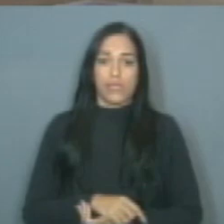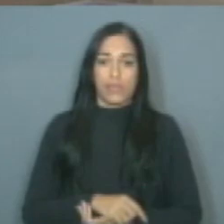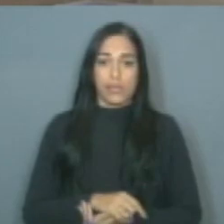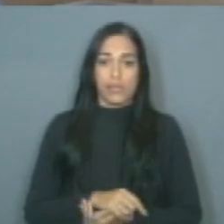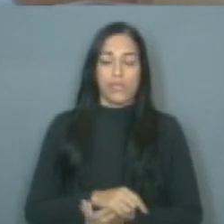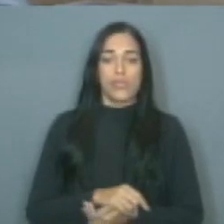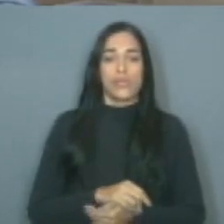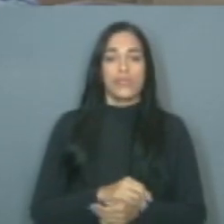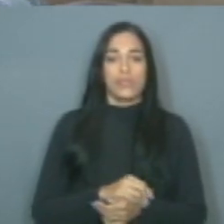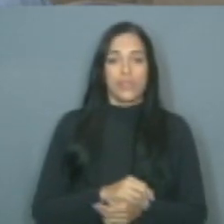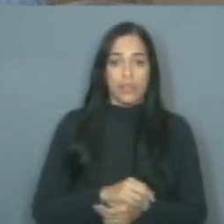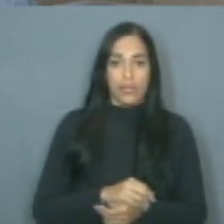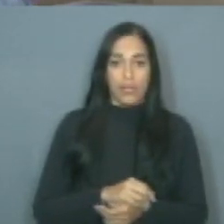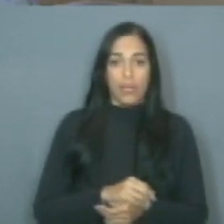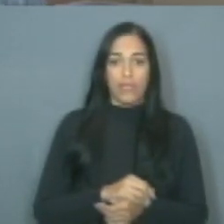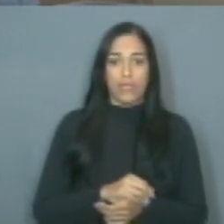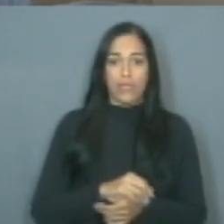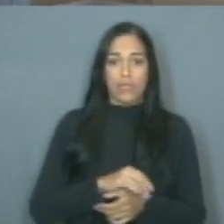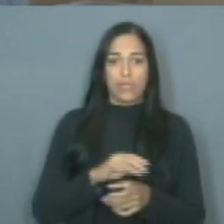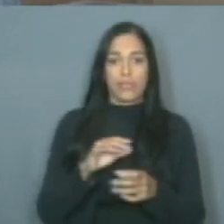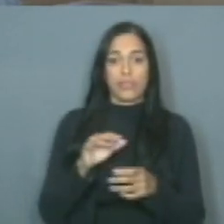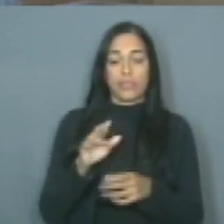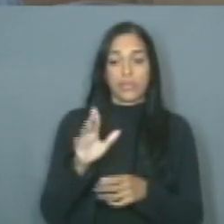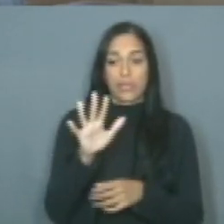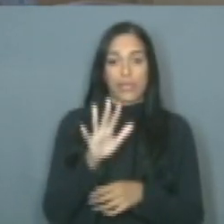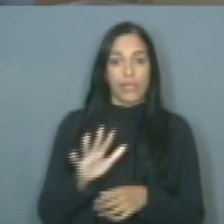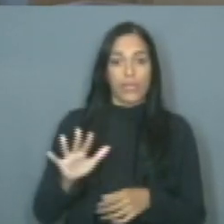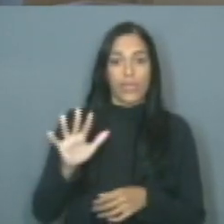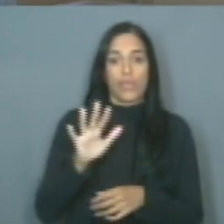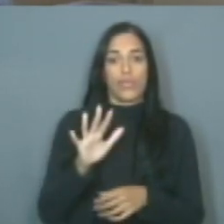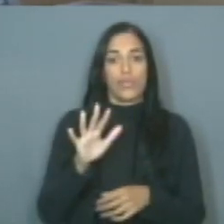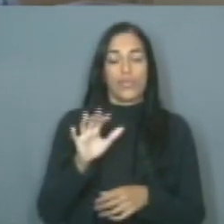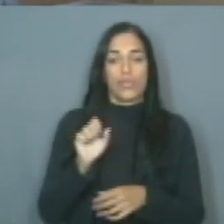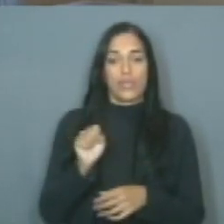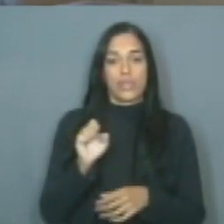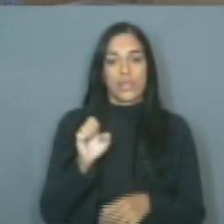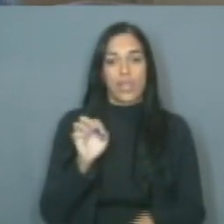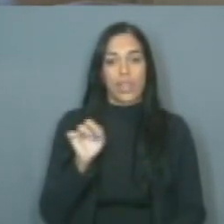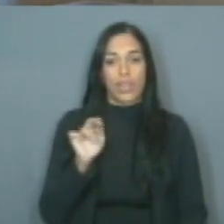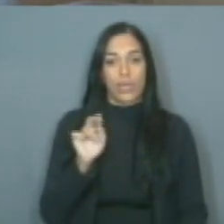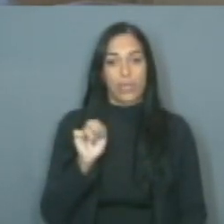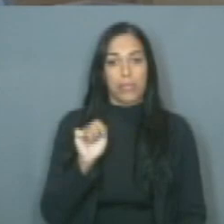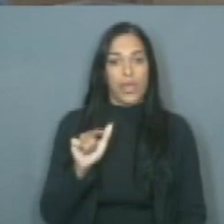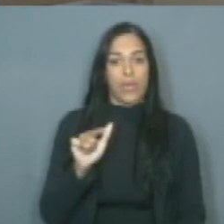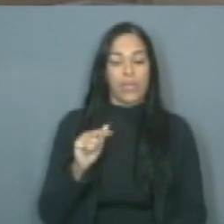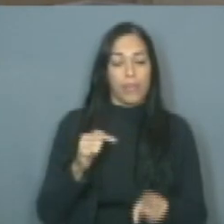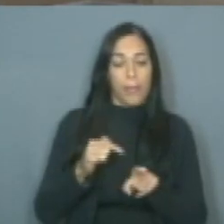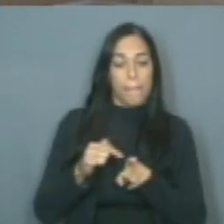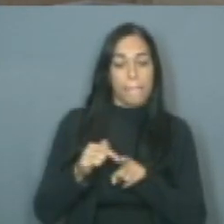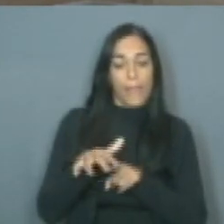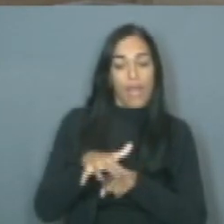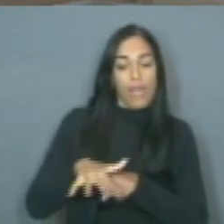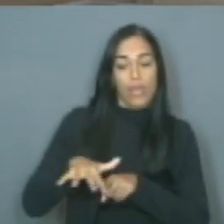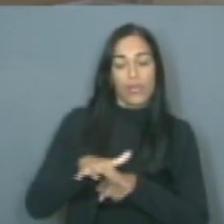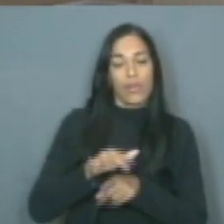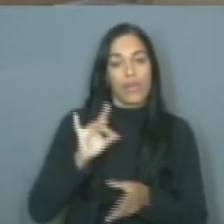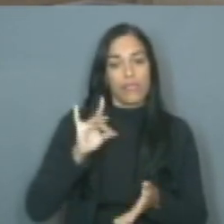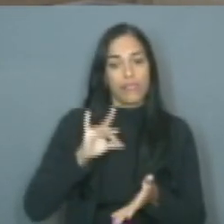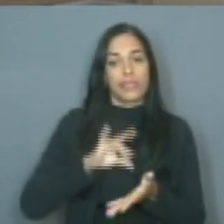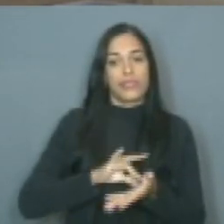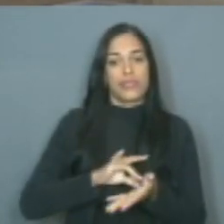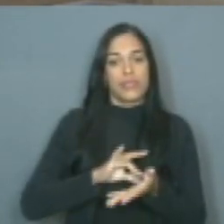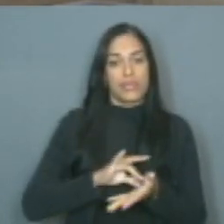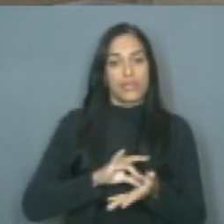pretende tornar a região de Setúbal um bairro de fato e de